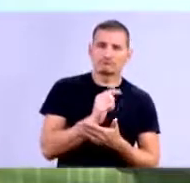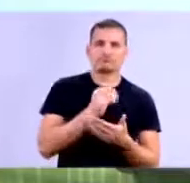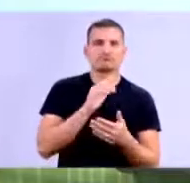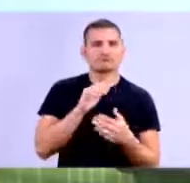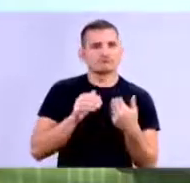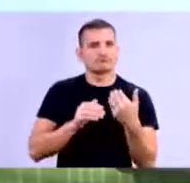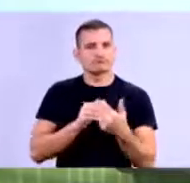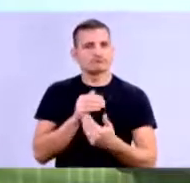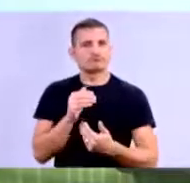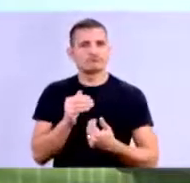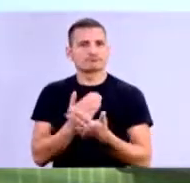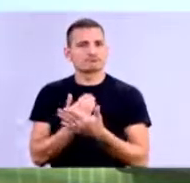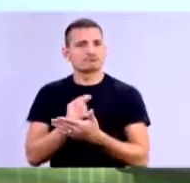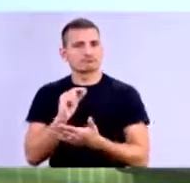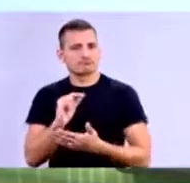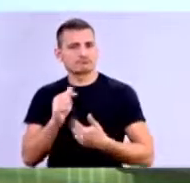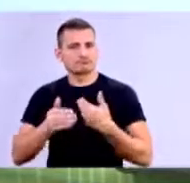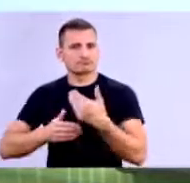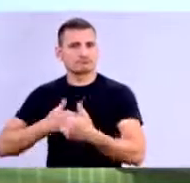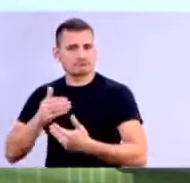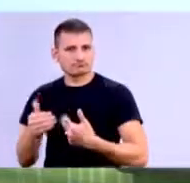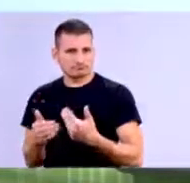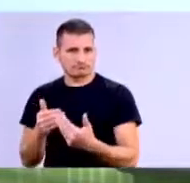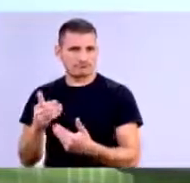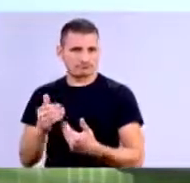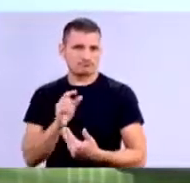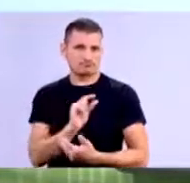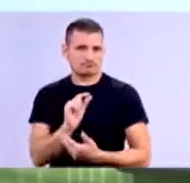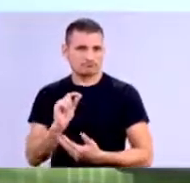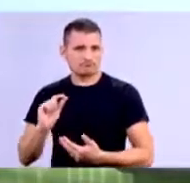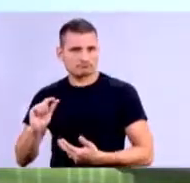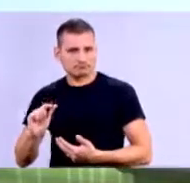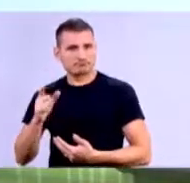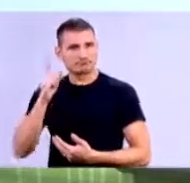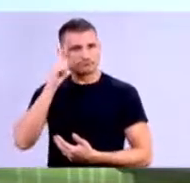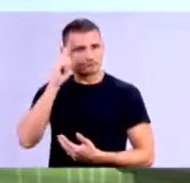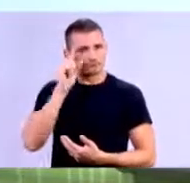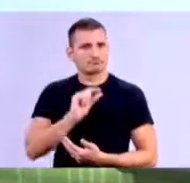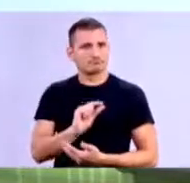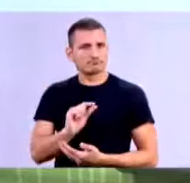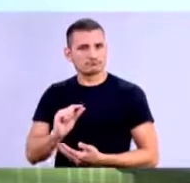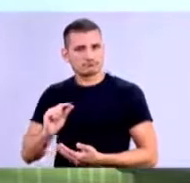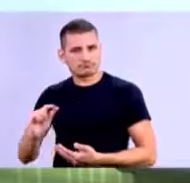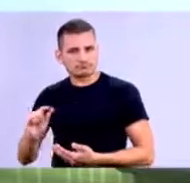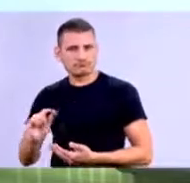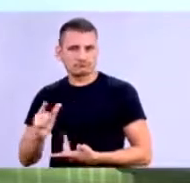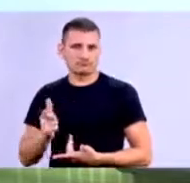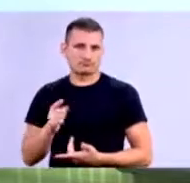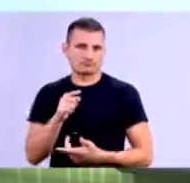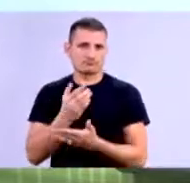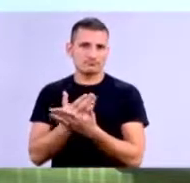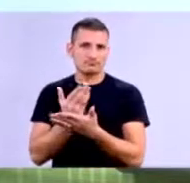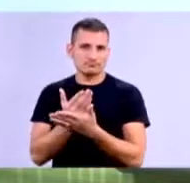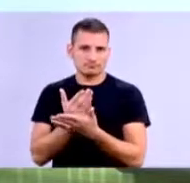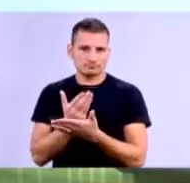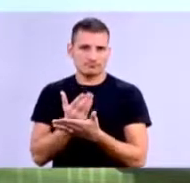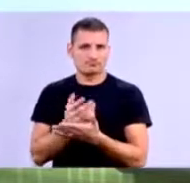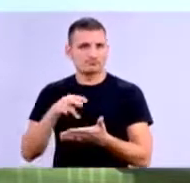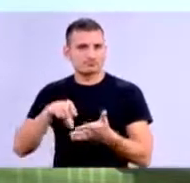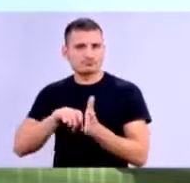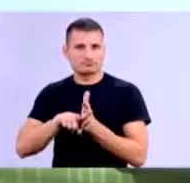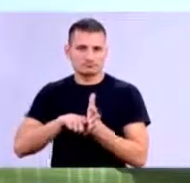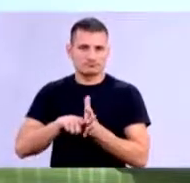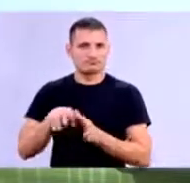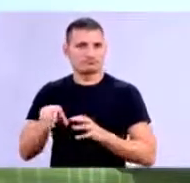ao final desse pouquinho que você vai construindo todo momento que você está estudando, buscando, lendo,